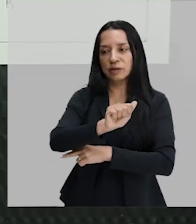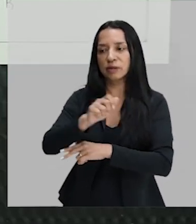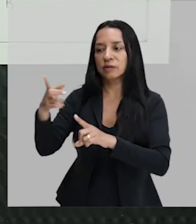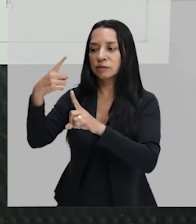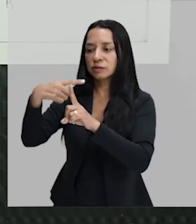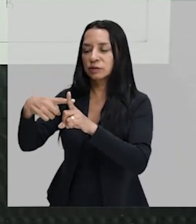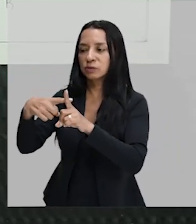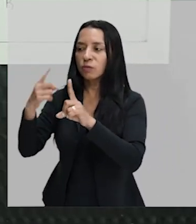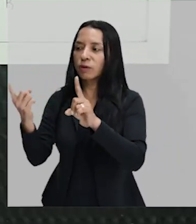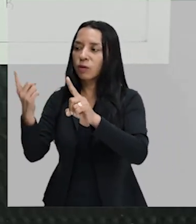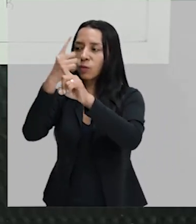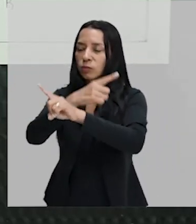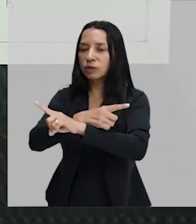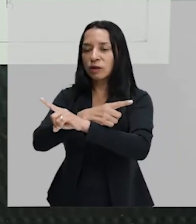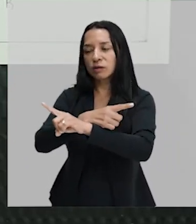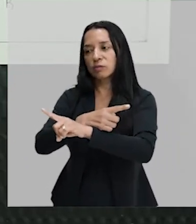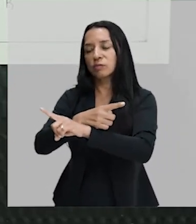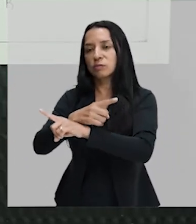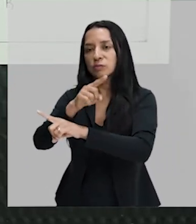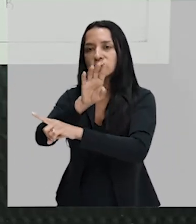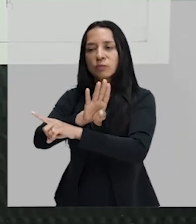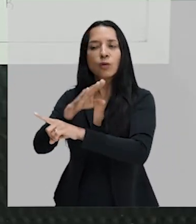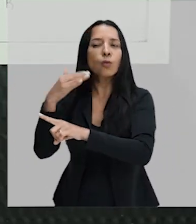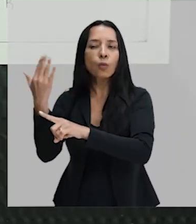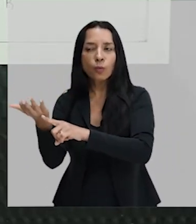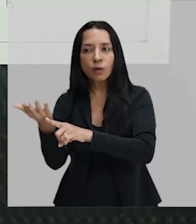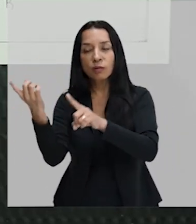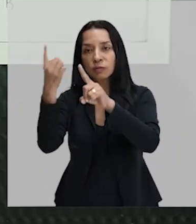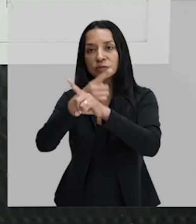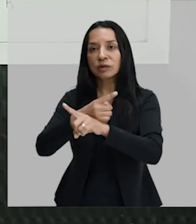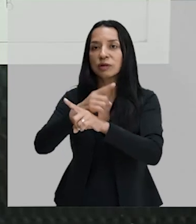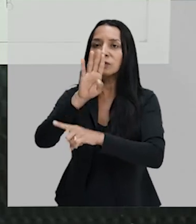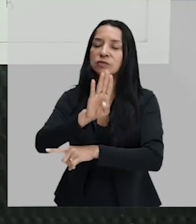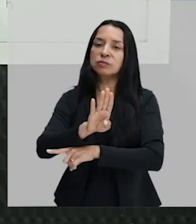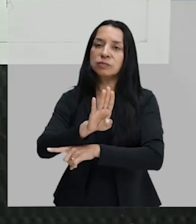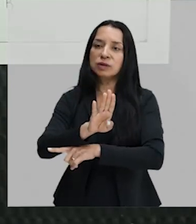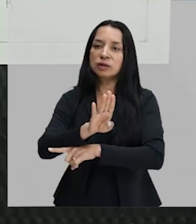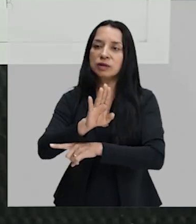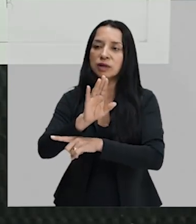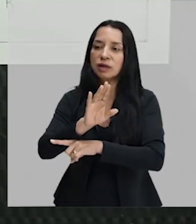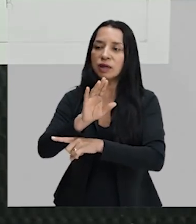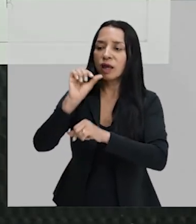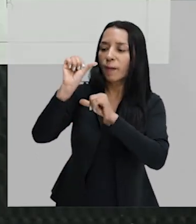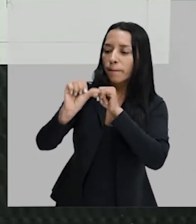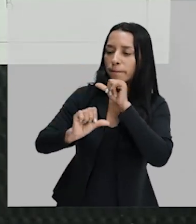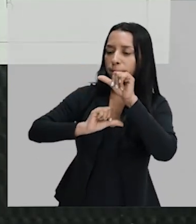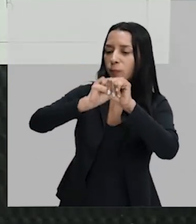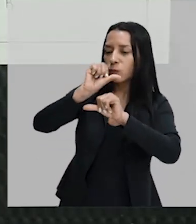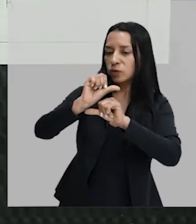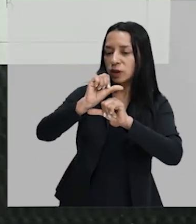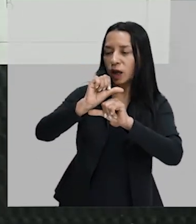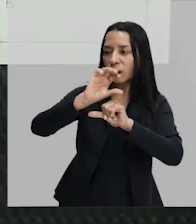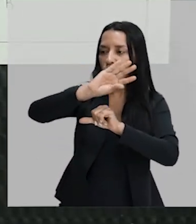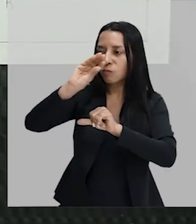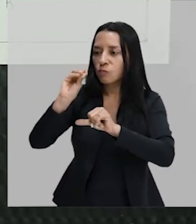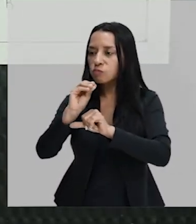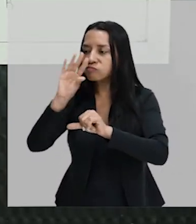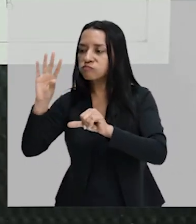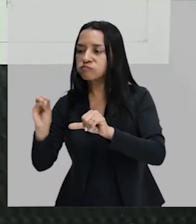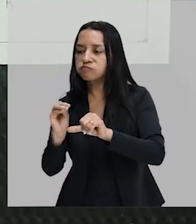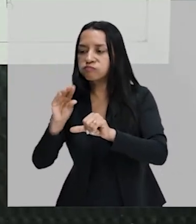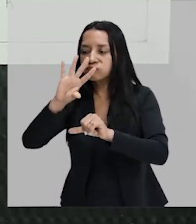com a oposta de B. Só qual é a oposta de B? É você mudar os elementos da matriz